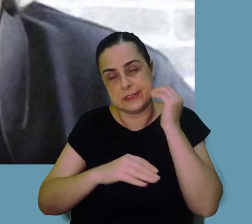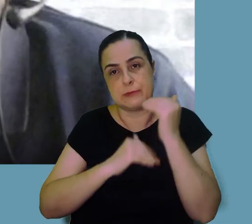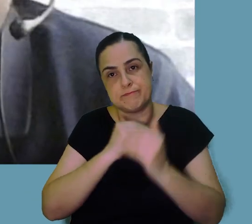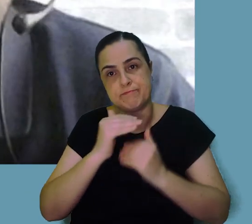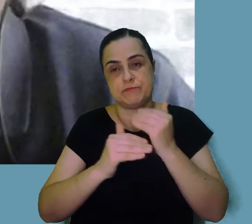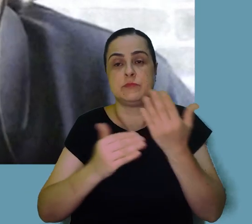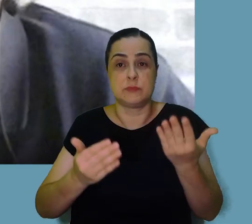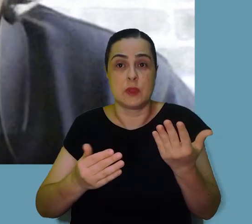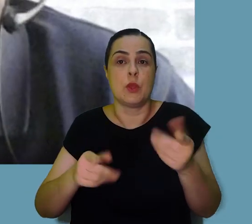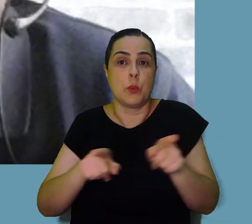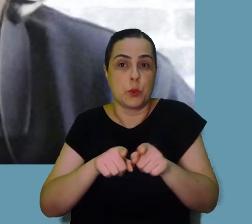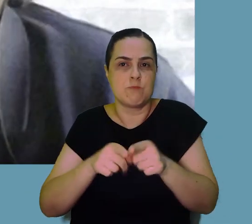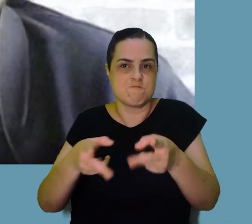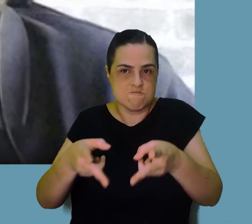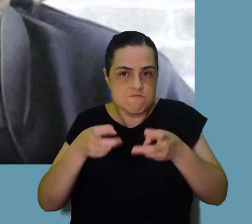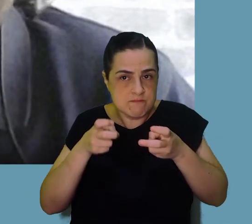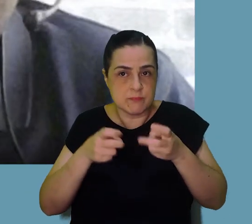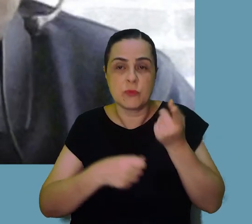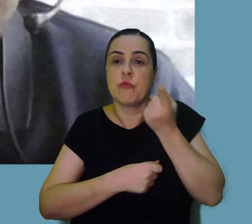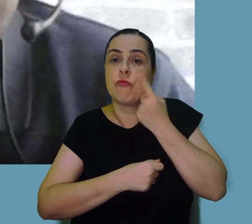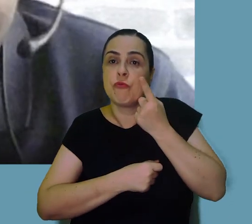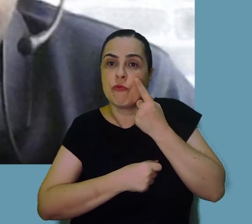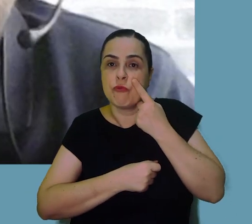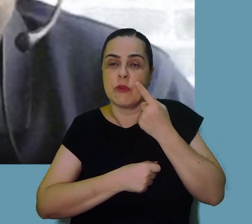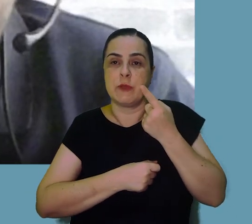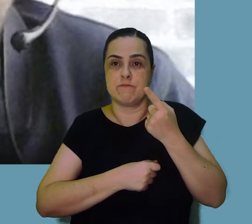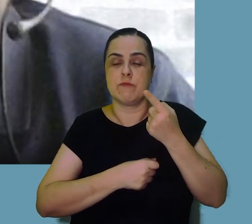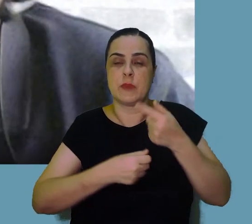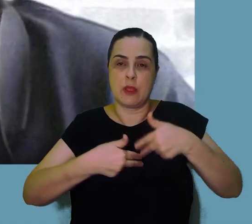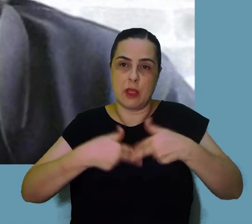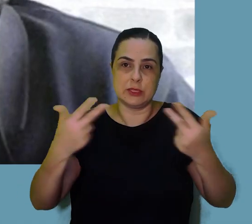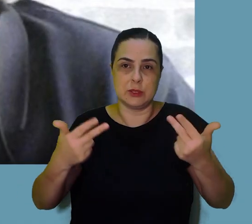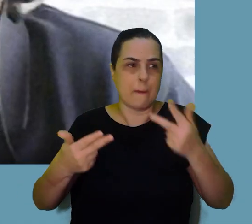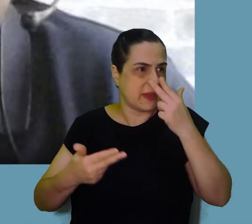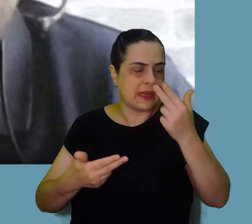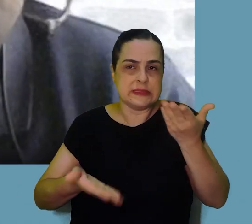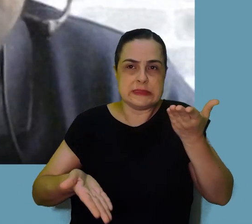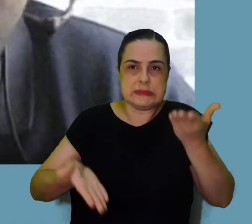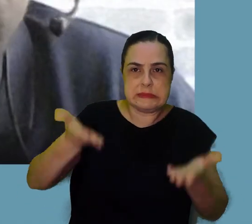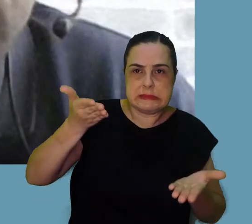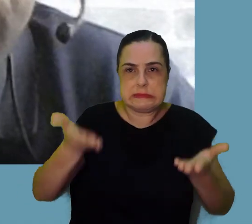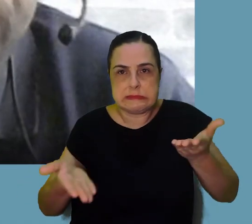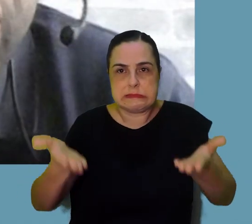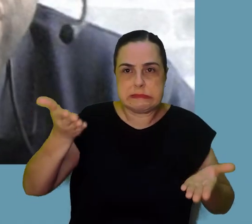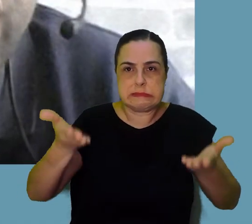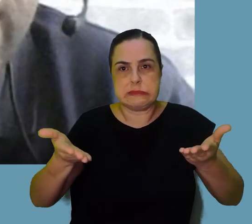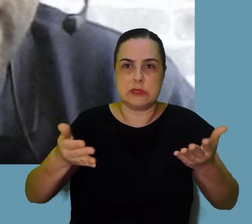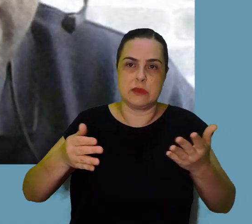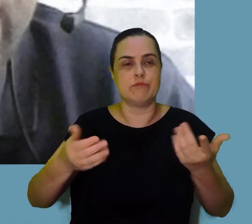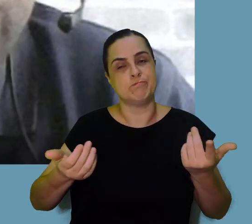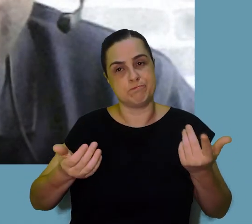para a redução progressiva desse desequilíbrio racial, né? Os principais